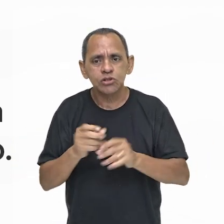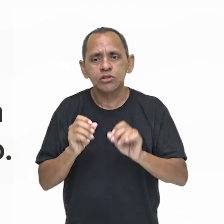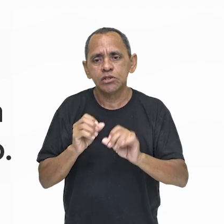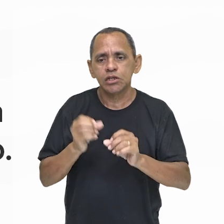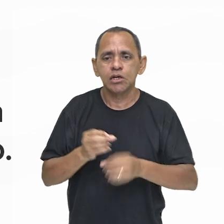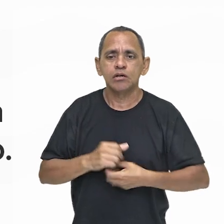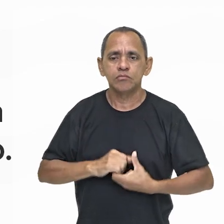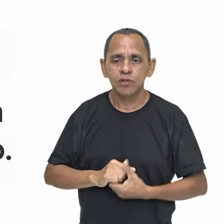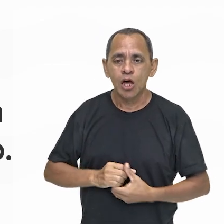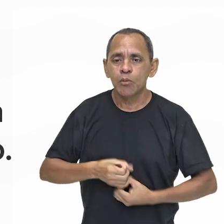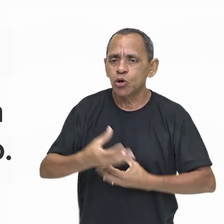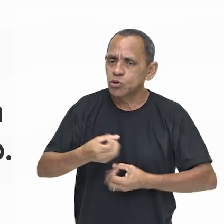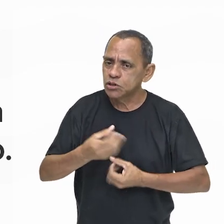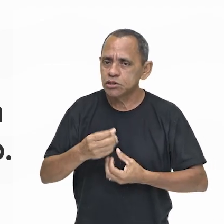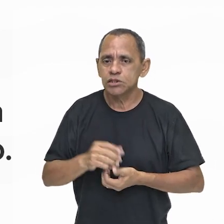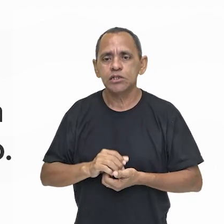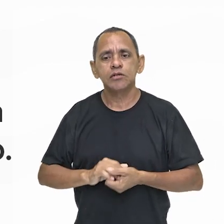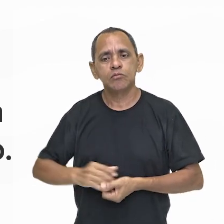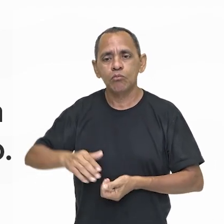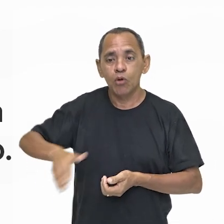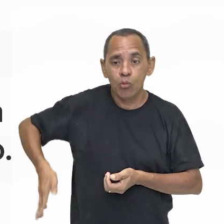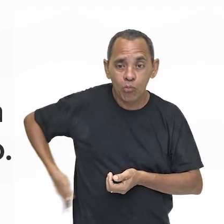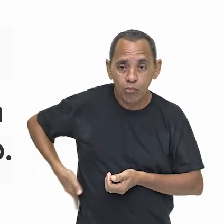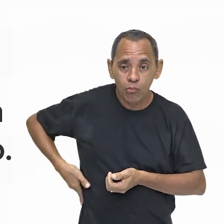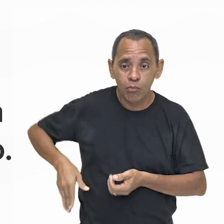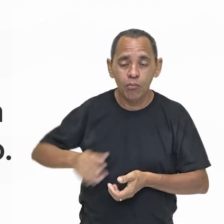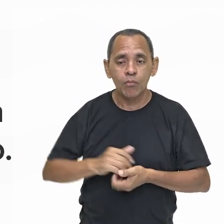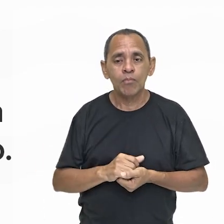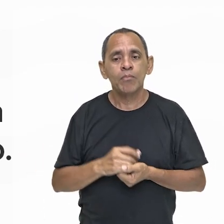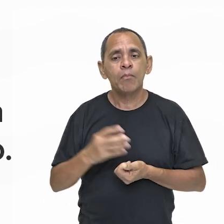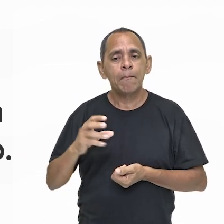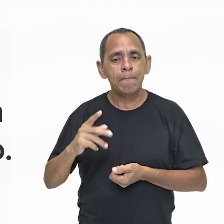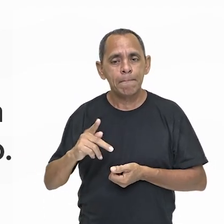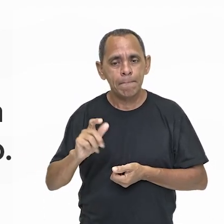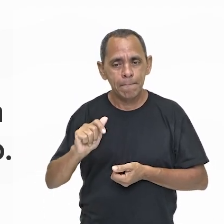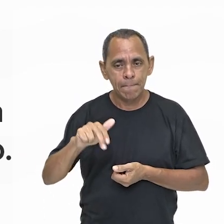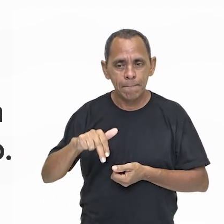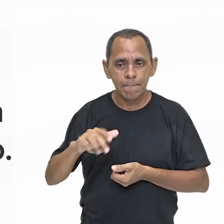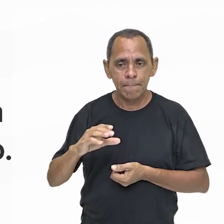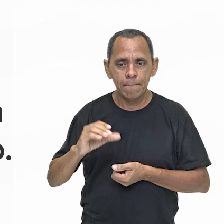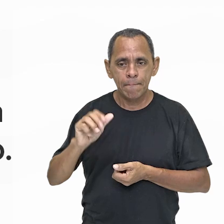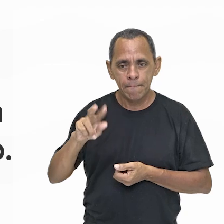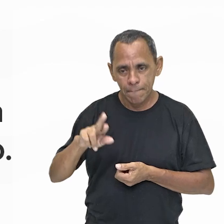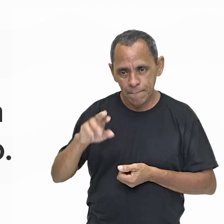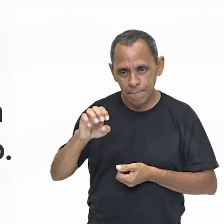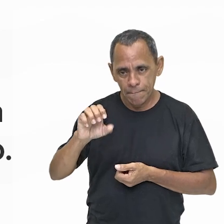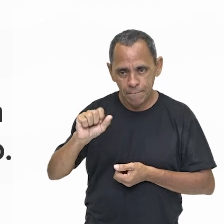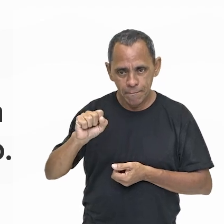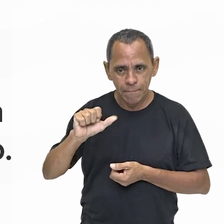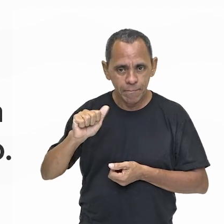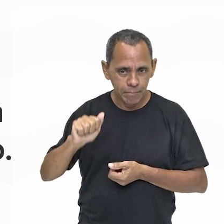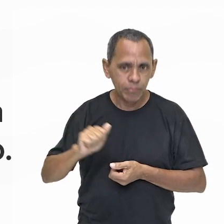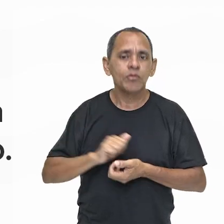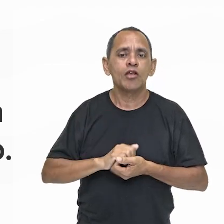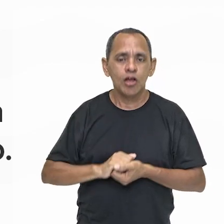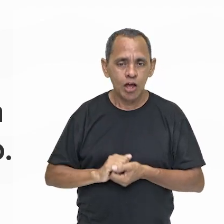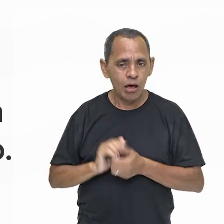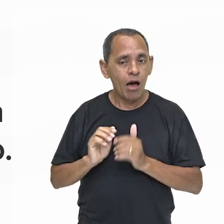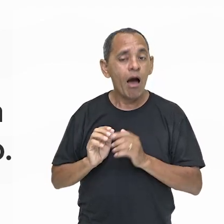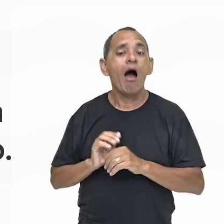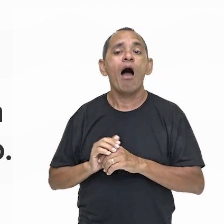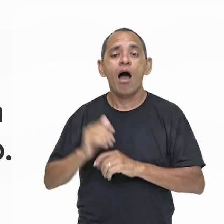efeitos, caracterizando altas taxas de açúcar no sangue, hiperglicemia, de